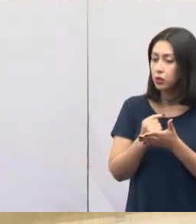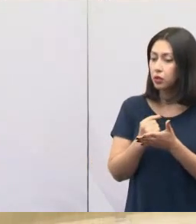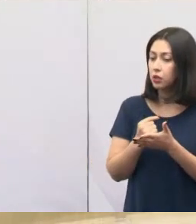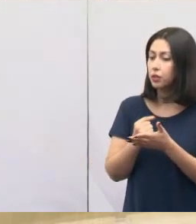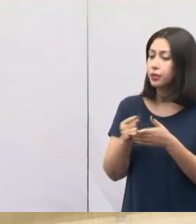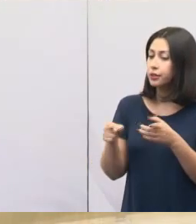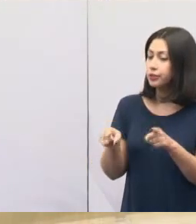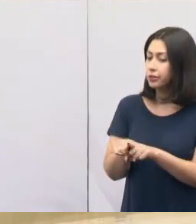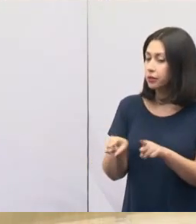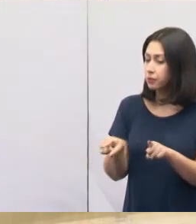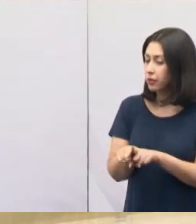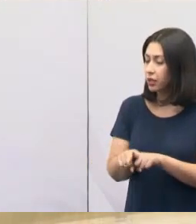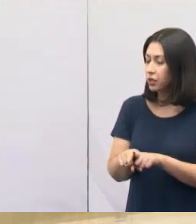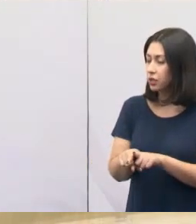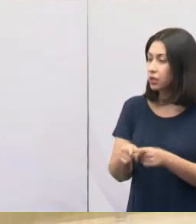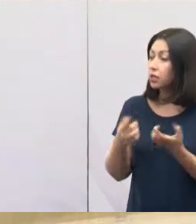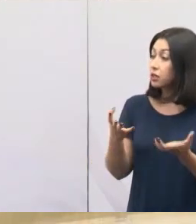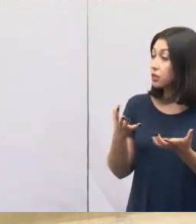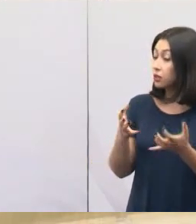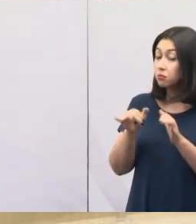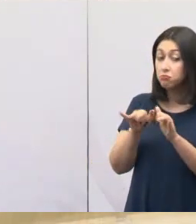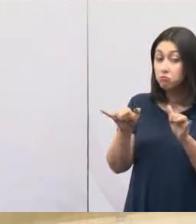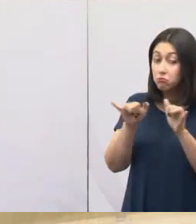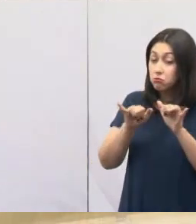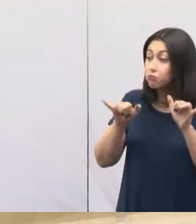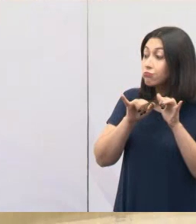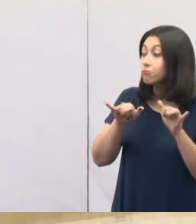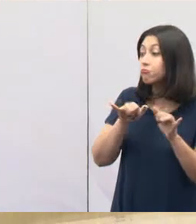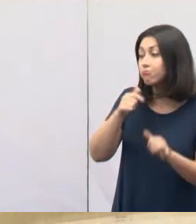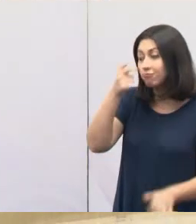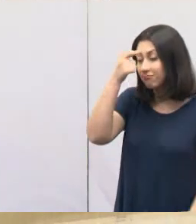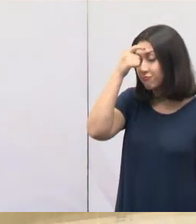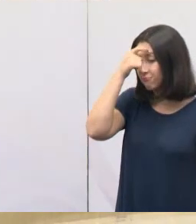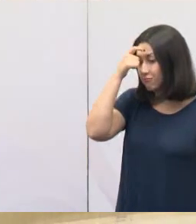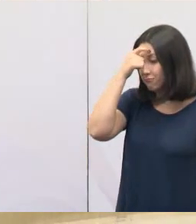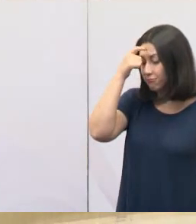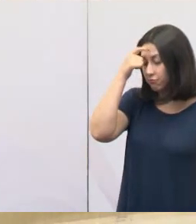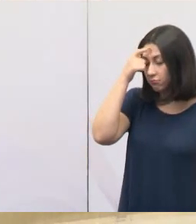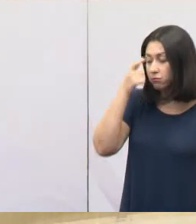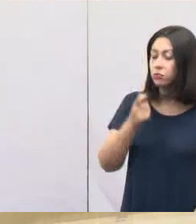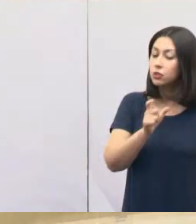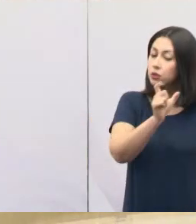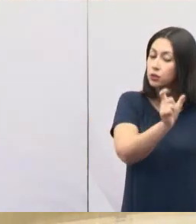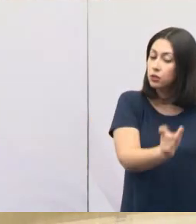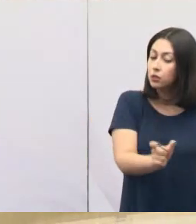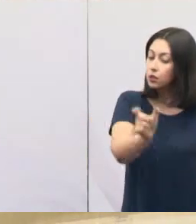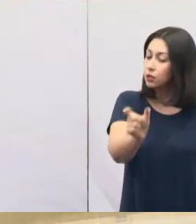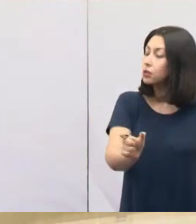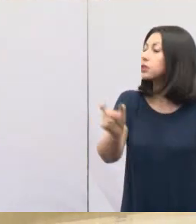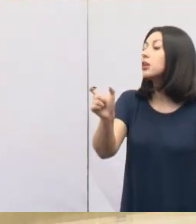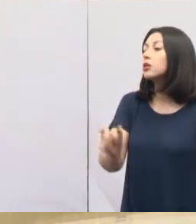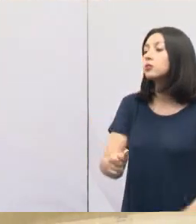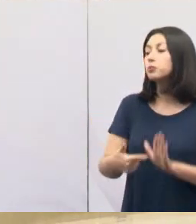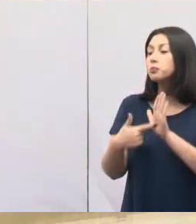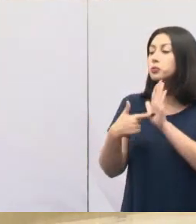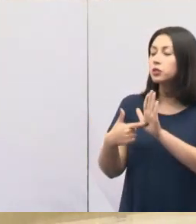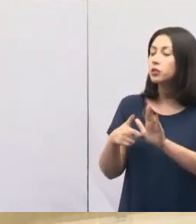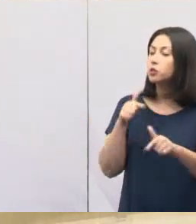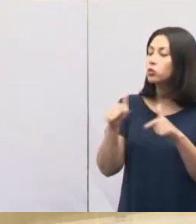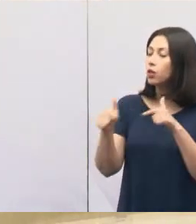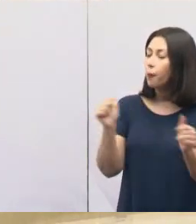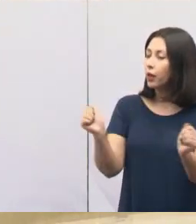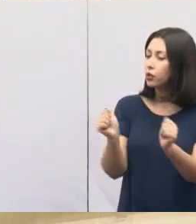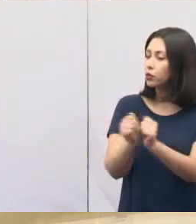com vistas regularizar, ressensibilizar e conscientizar cada cidadão da importância do trabalho conjunto